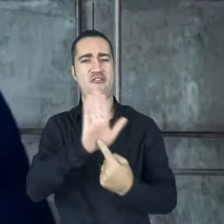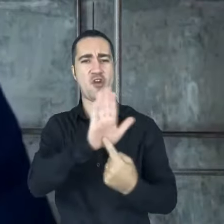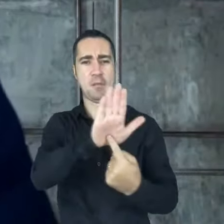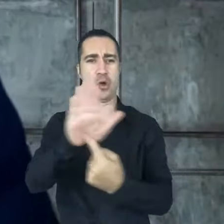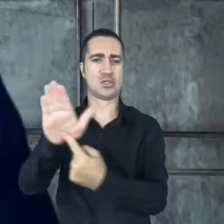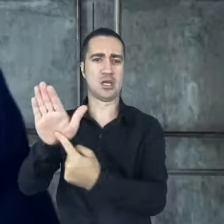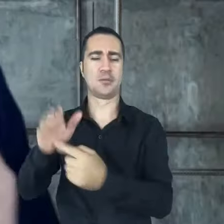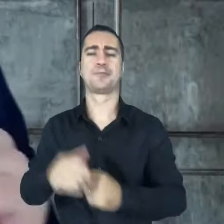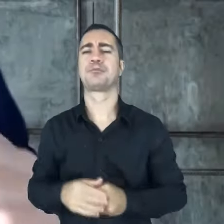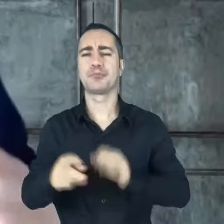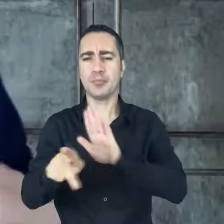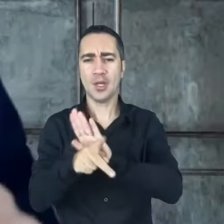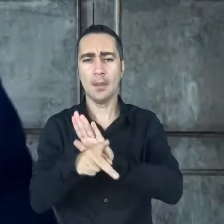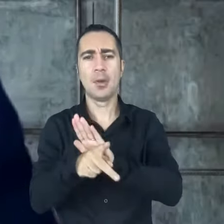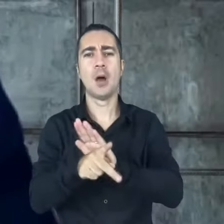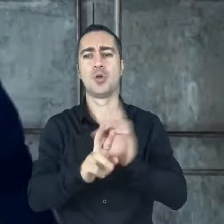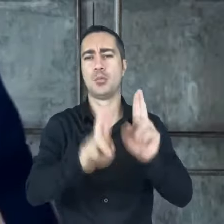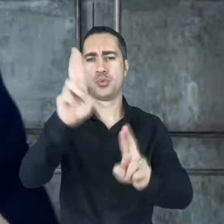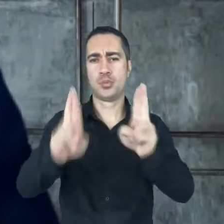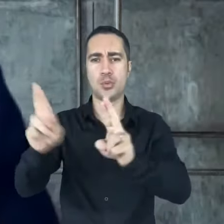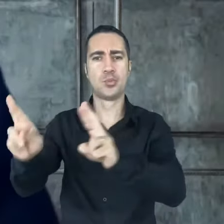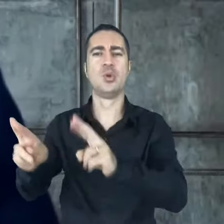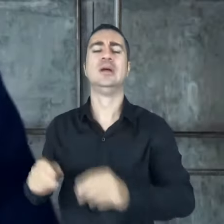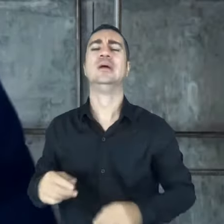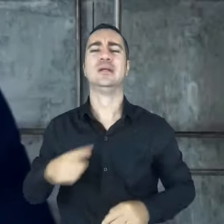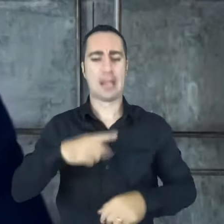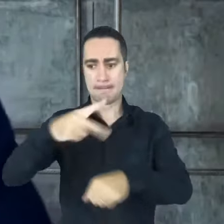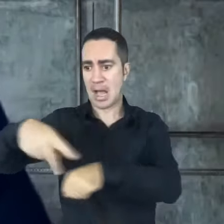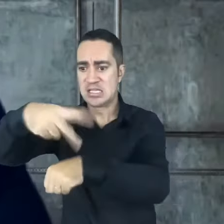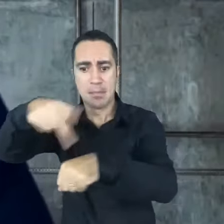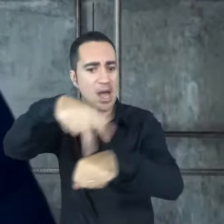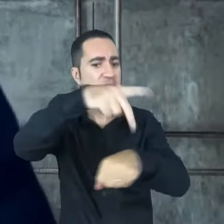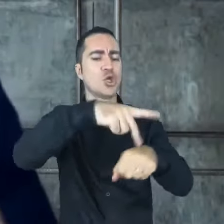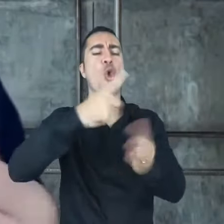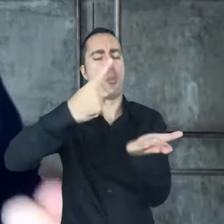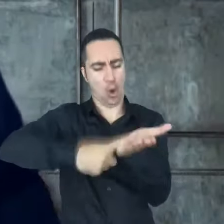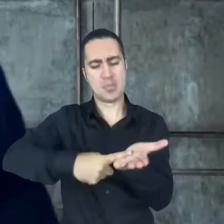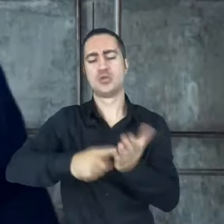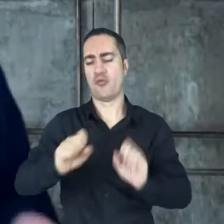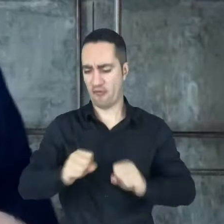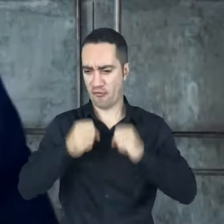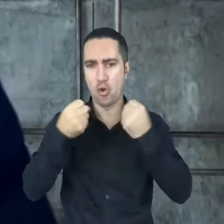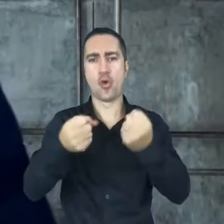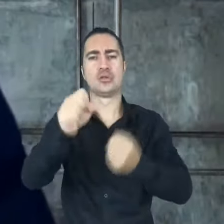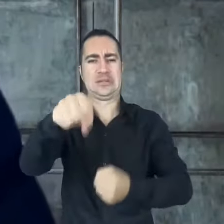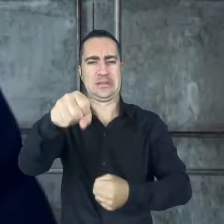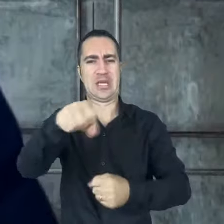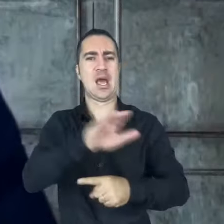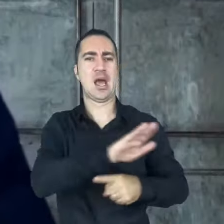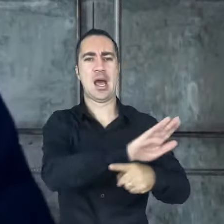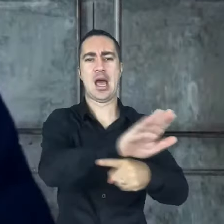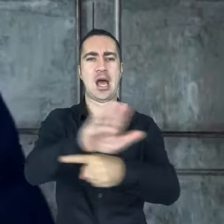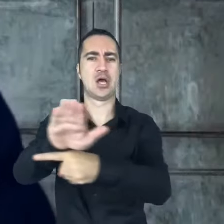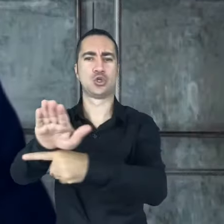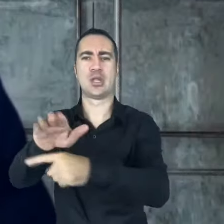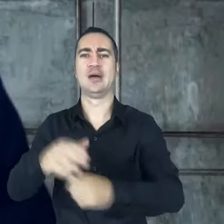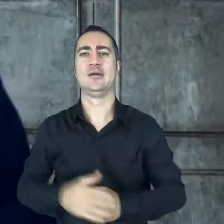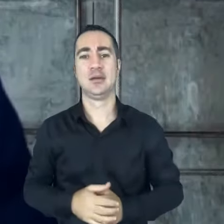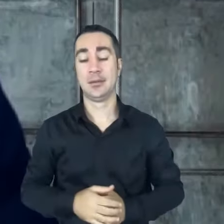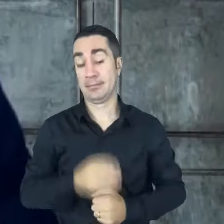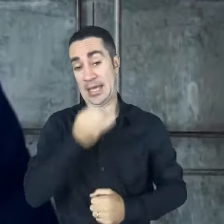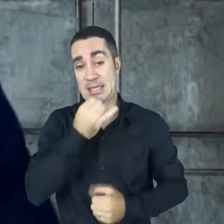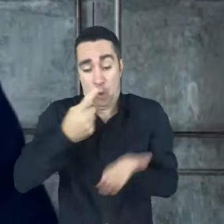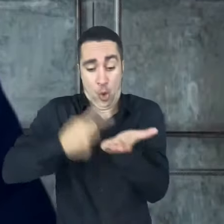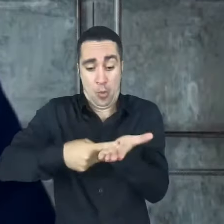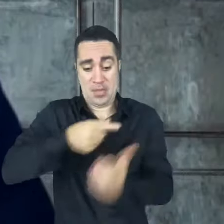bilaterais, multilaterais, de países se comprometendo, seja net zero ou se comprometendo, como por exemplo a China,